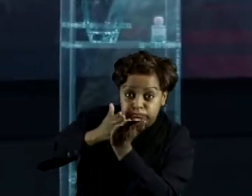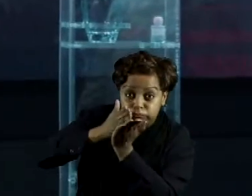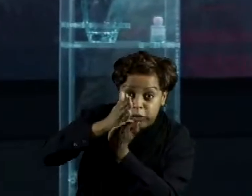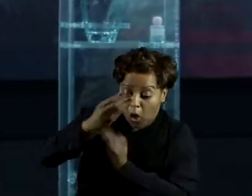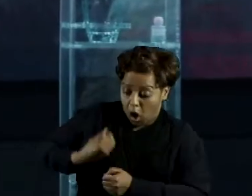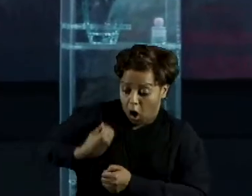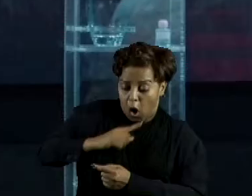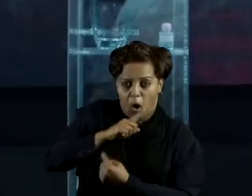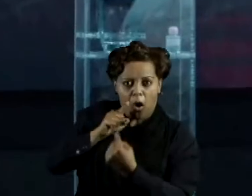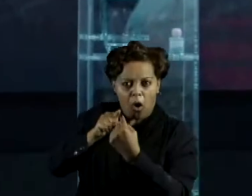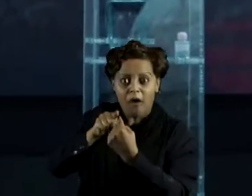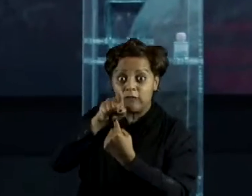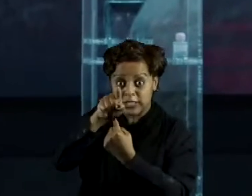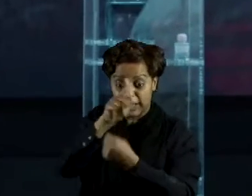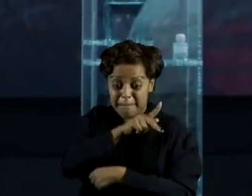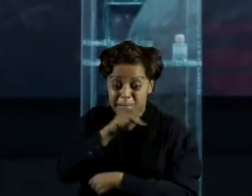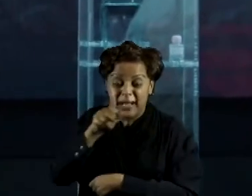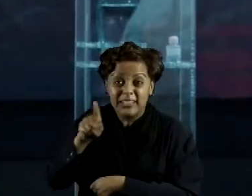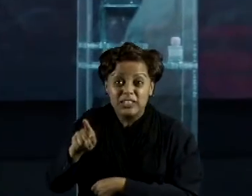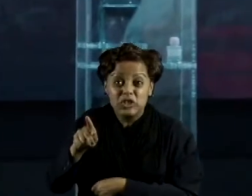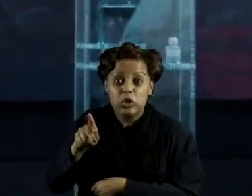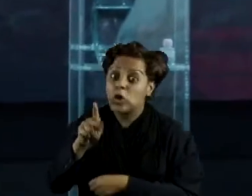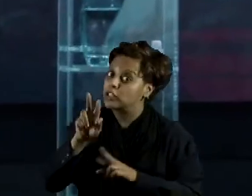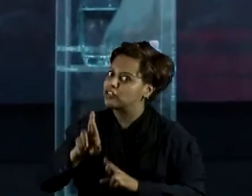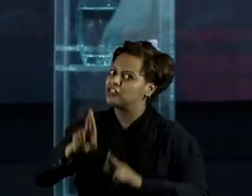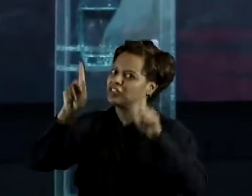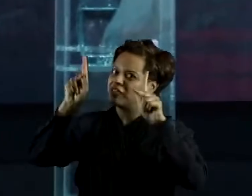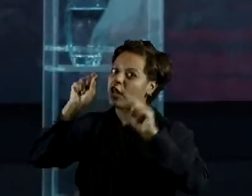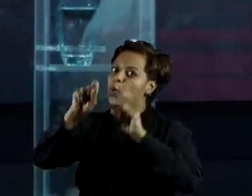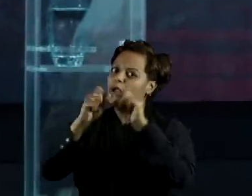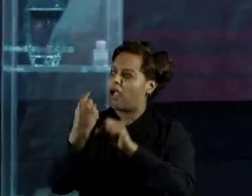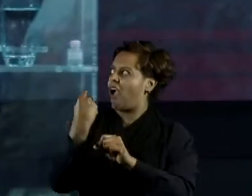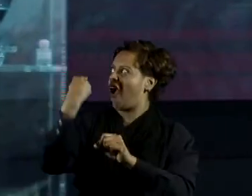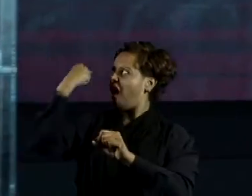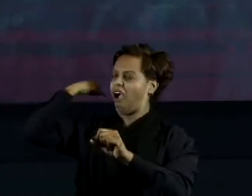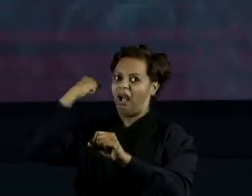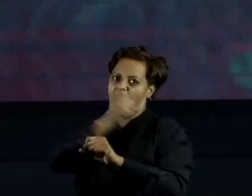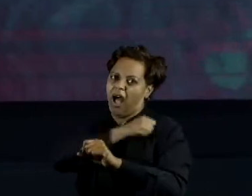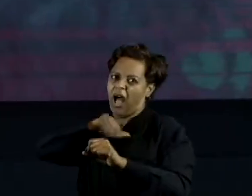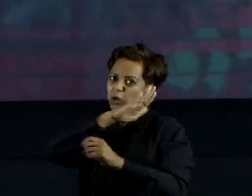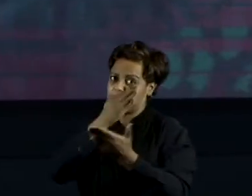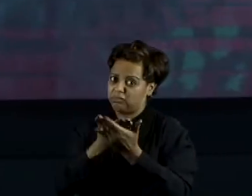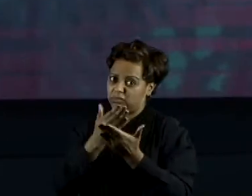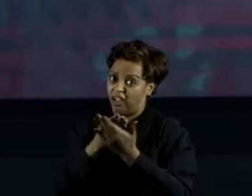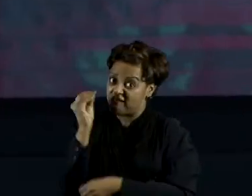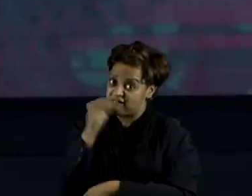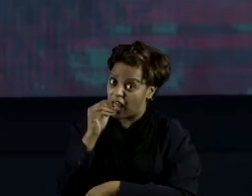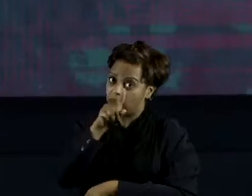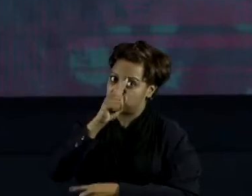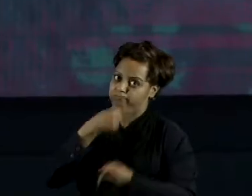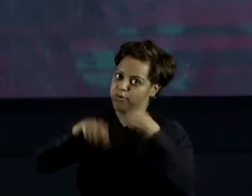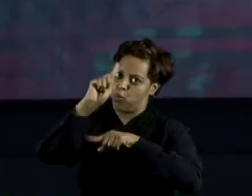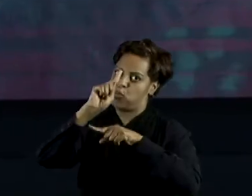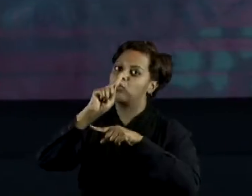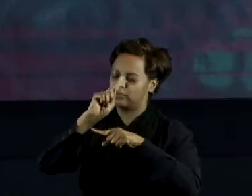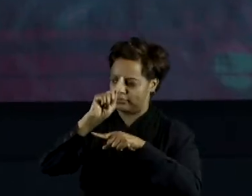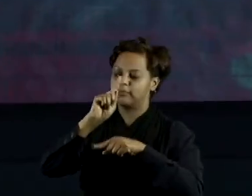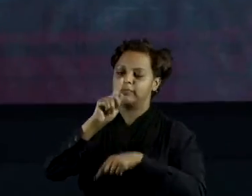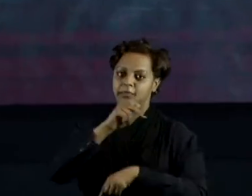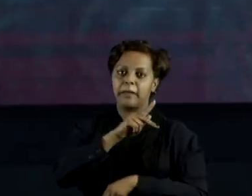quiser ser um pastor, você vai ser diferente do que você foi como um aluno. Você vai ser um